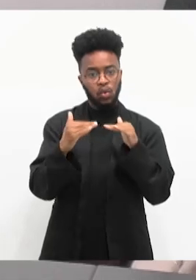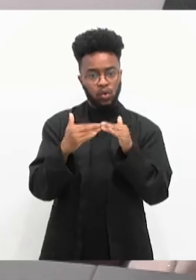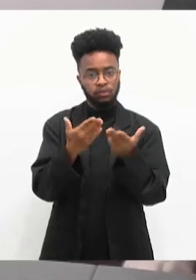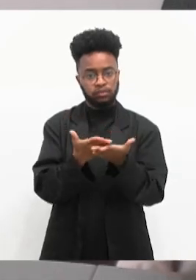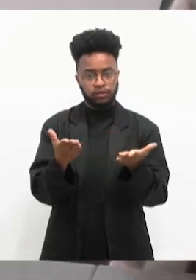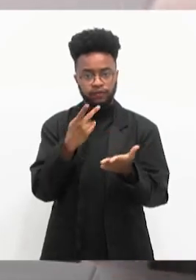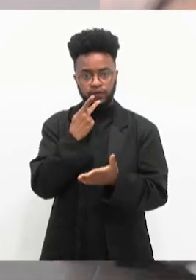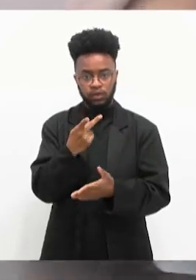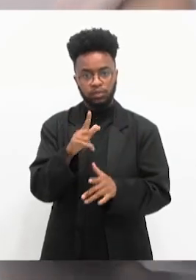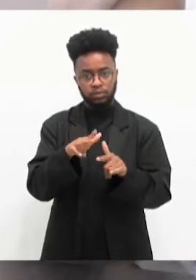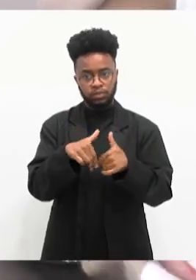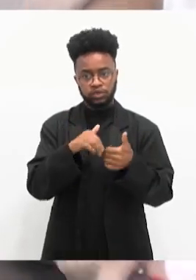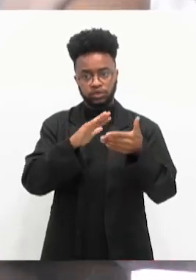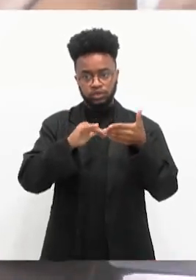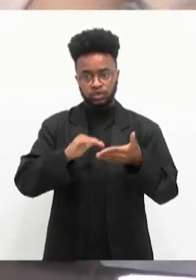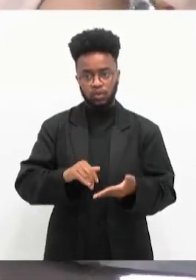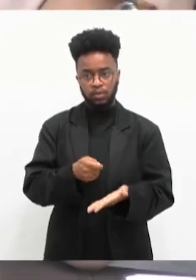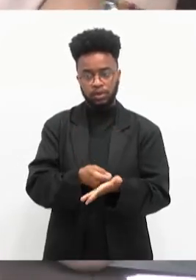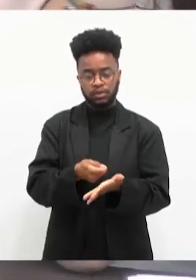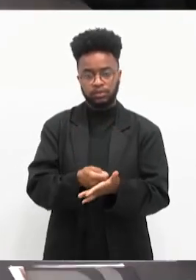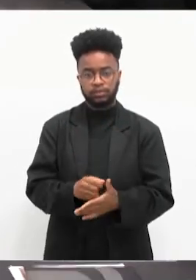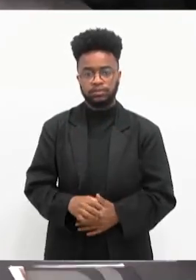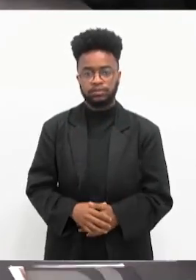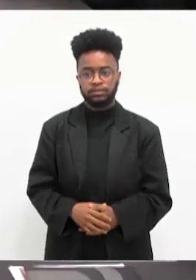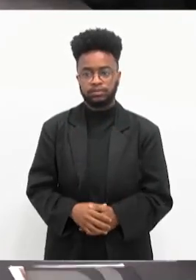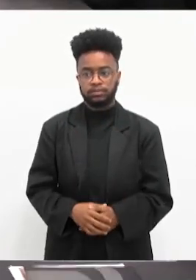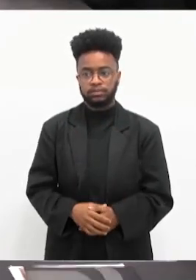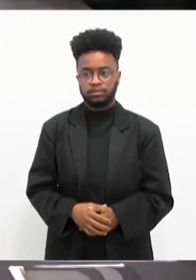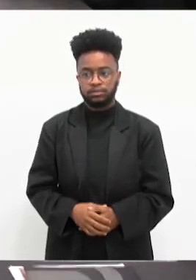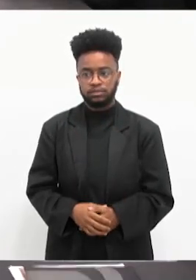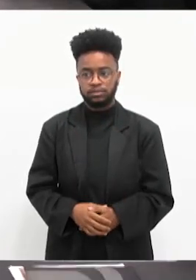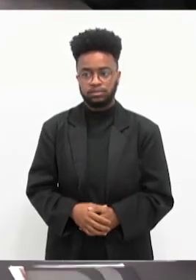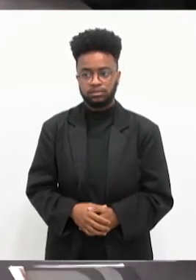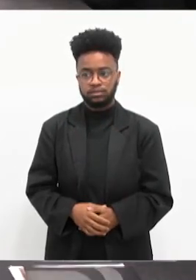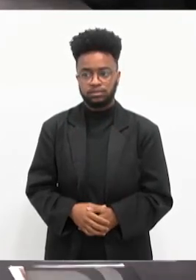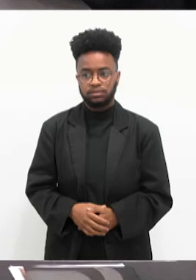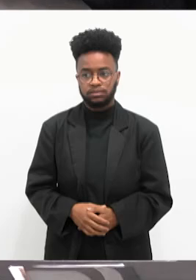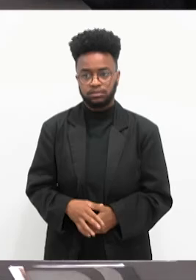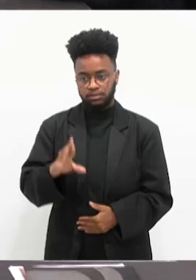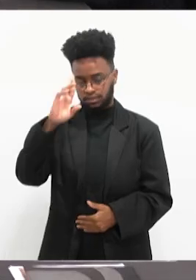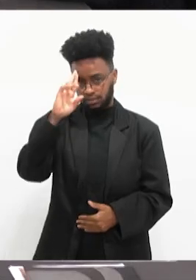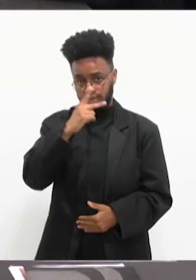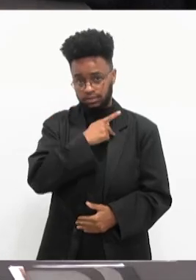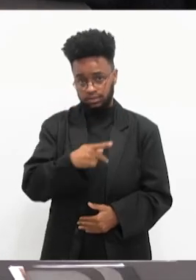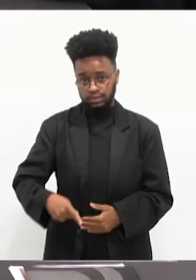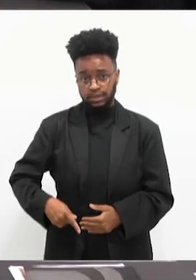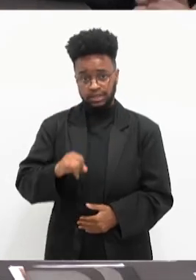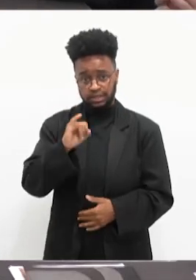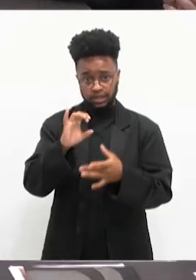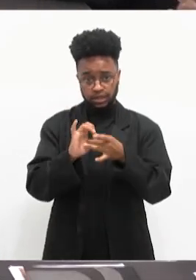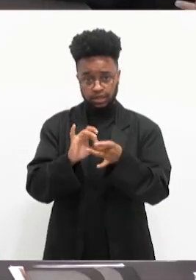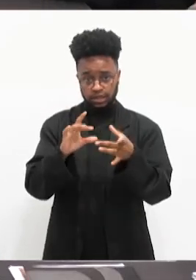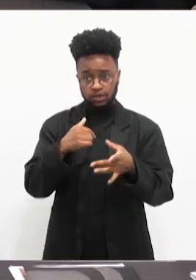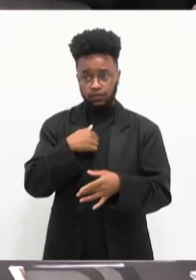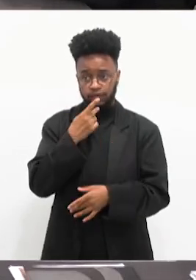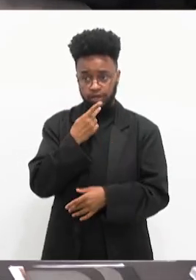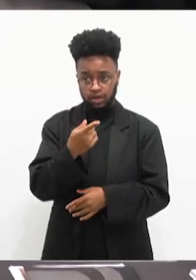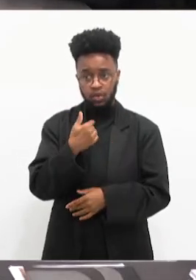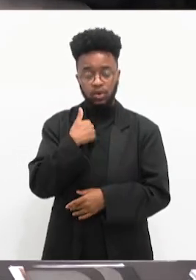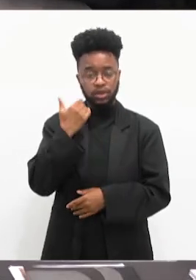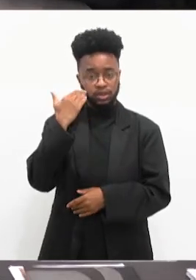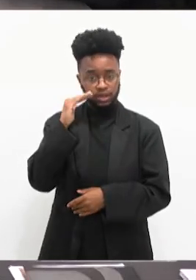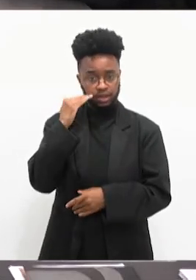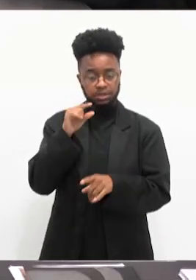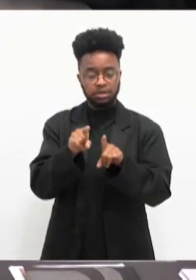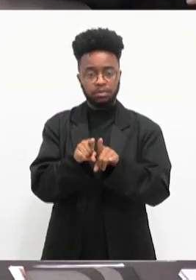Presidente. foi retirada toda a obrigatoriedade do projeto. Presidente, se Vossa Excelência me permite, entendi e